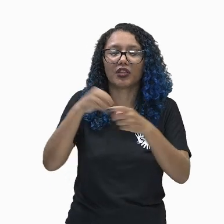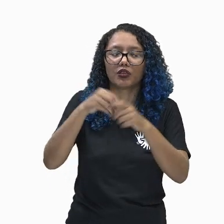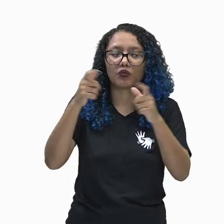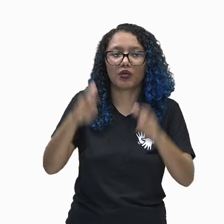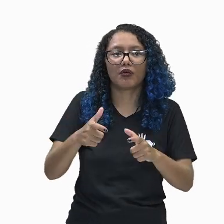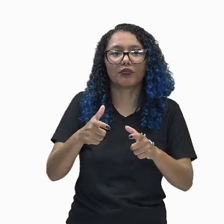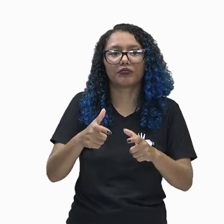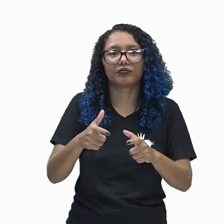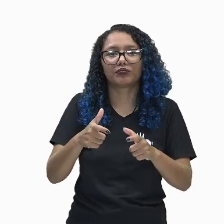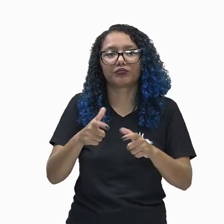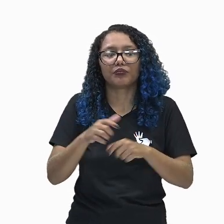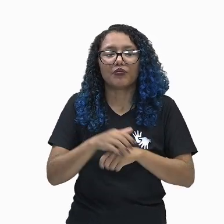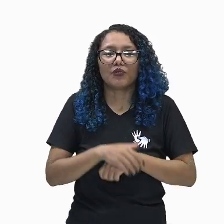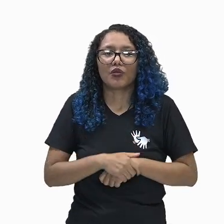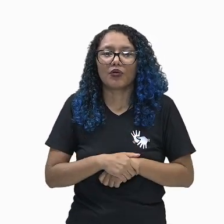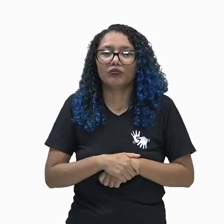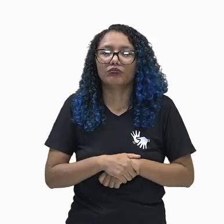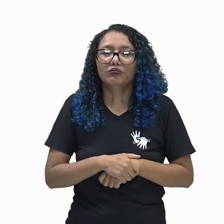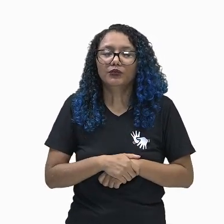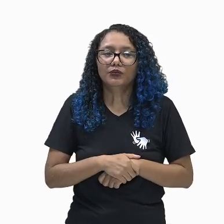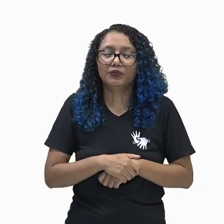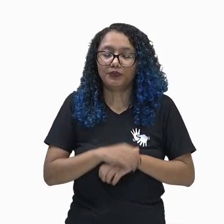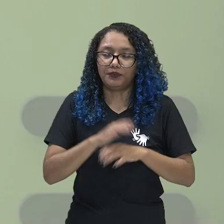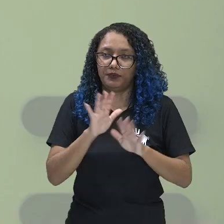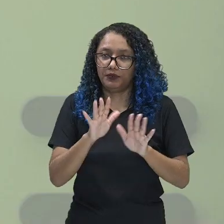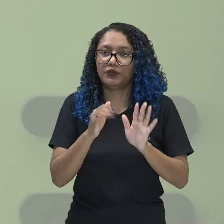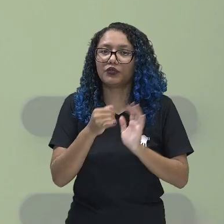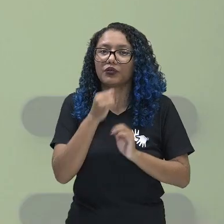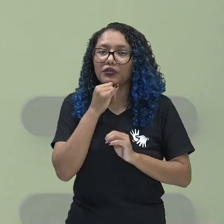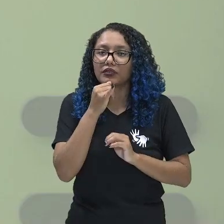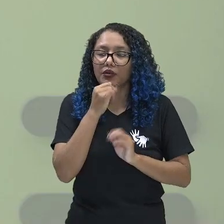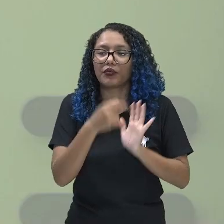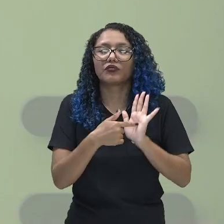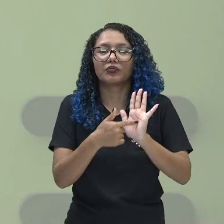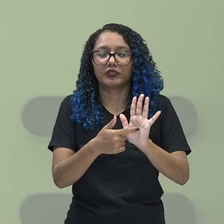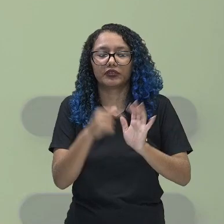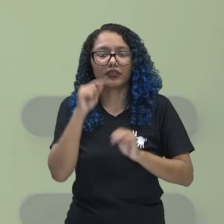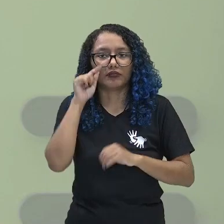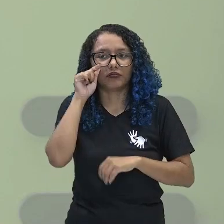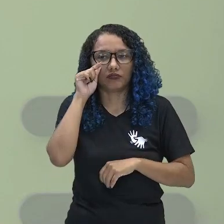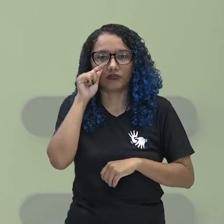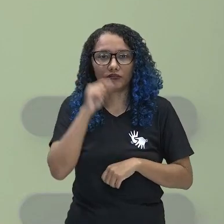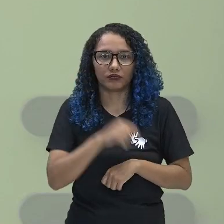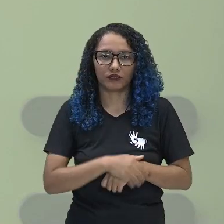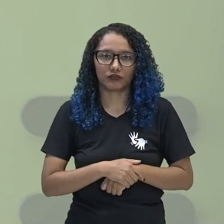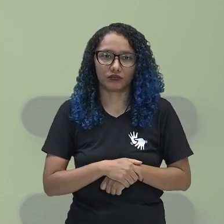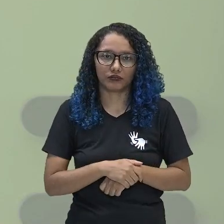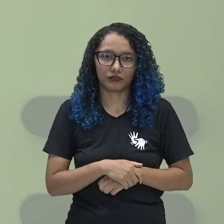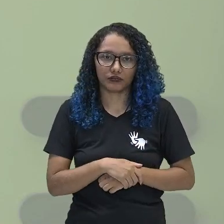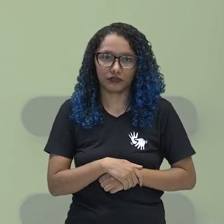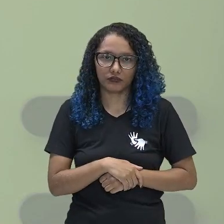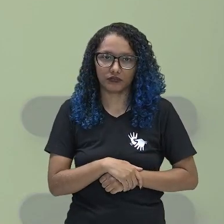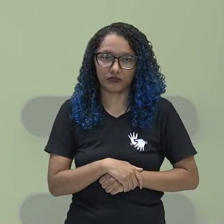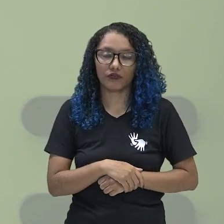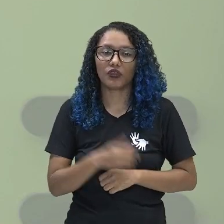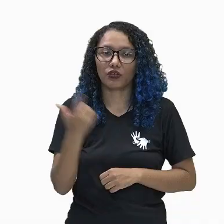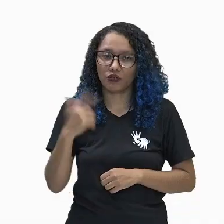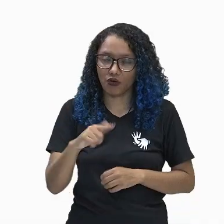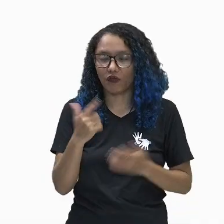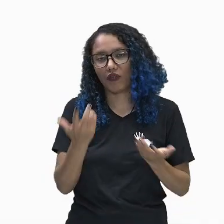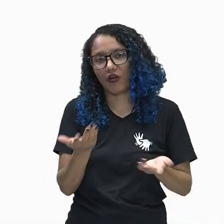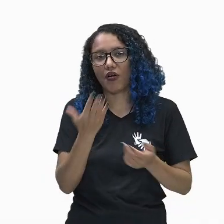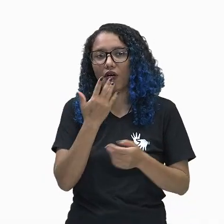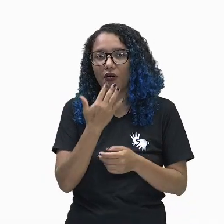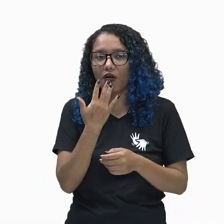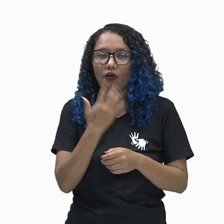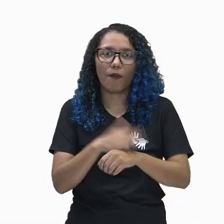cromossomos homólogos. Para a gente exemplificar, mais uma vez eu trago para vocês a questão da pele e suas nuances, né?